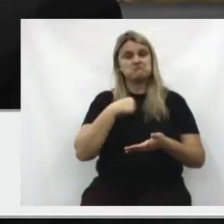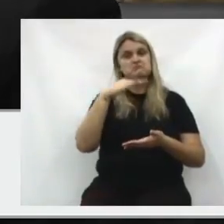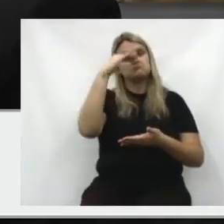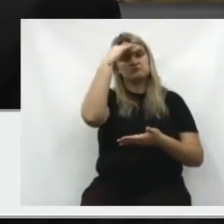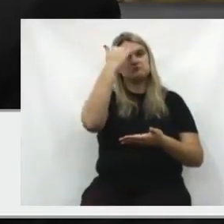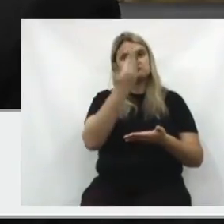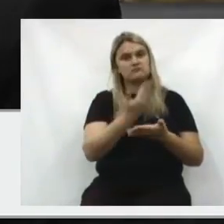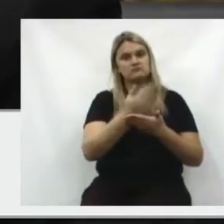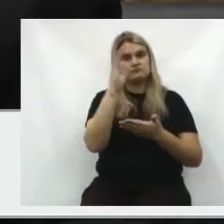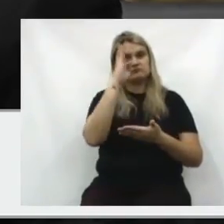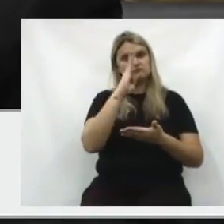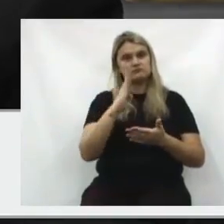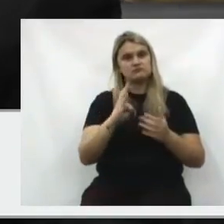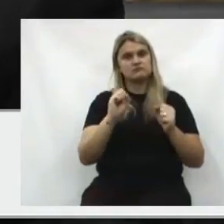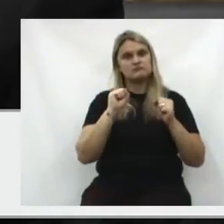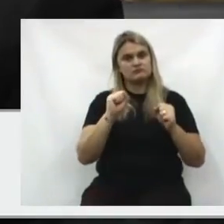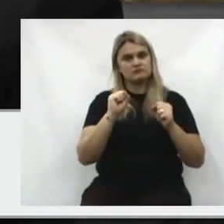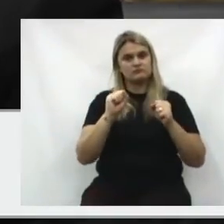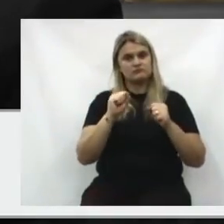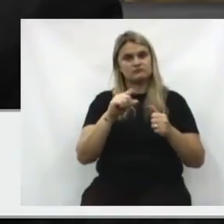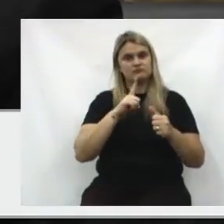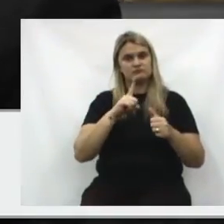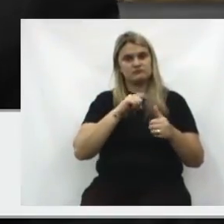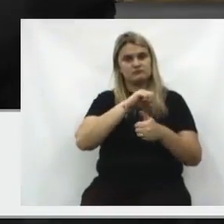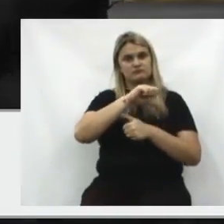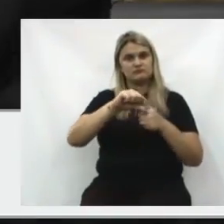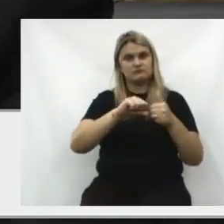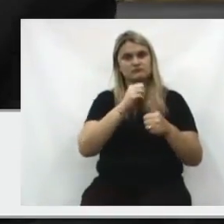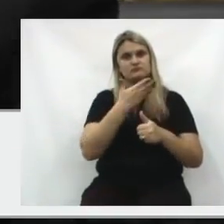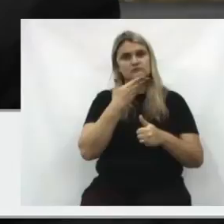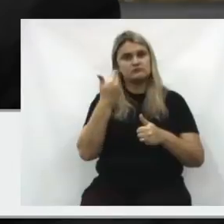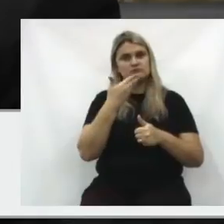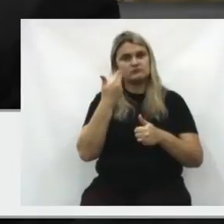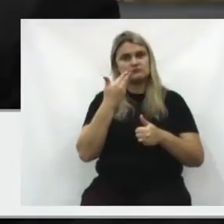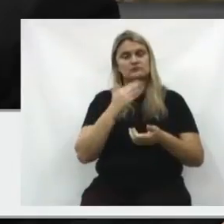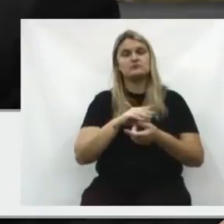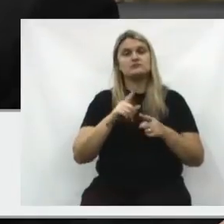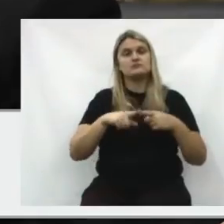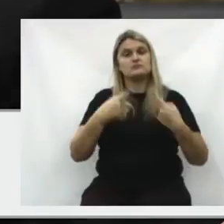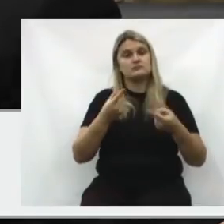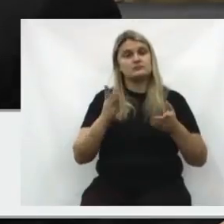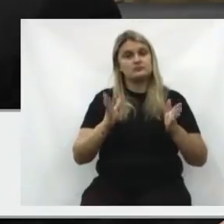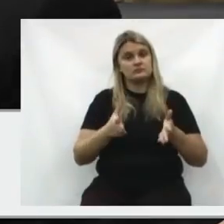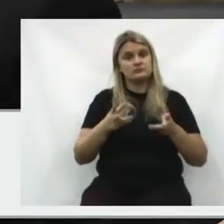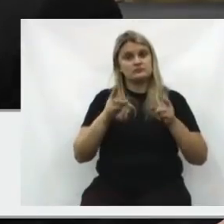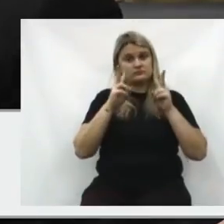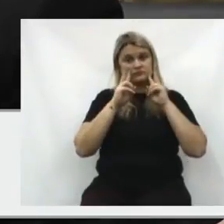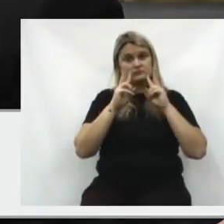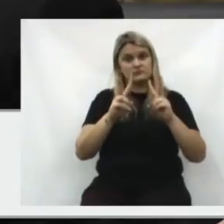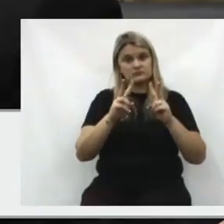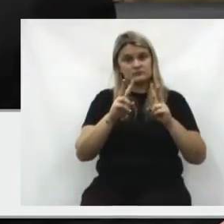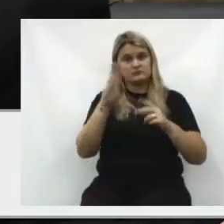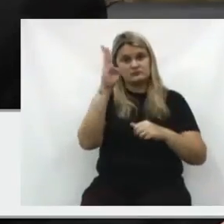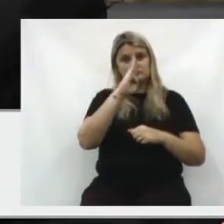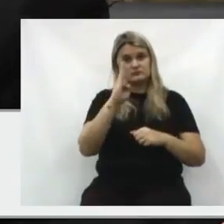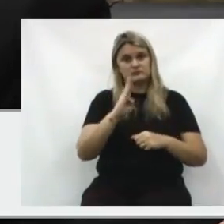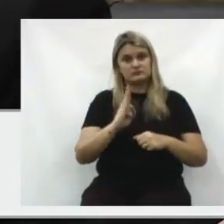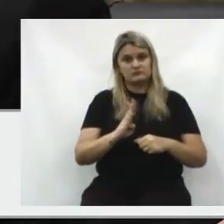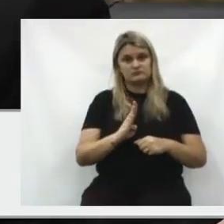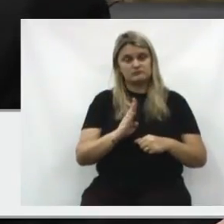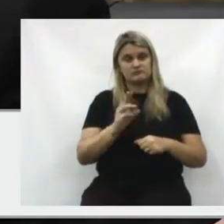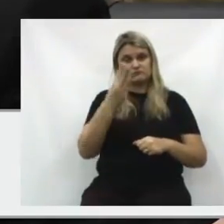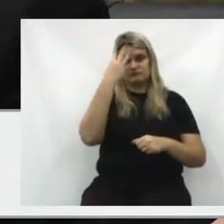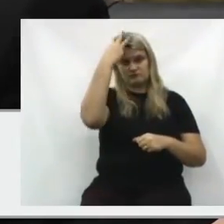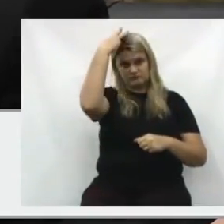lá, eu acreditava que o Brasil poderia tomar um rumo melhor. Mas hoje